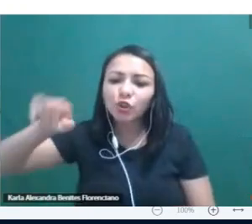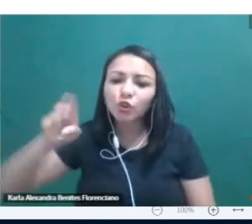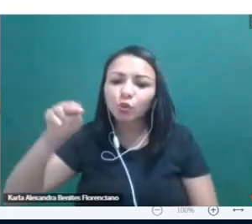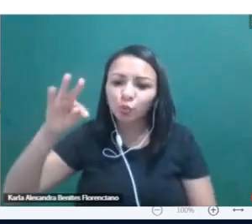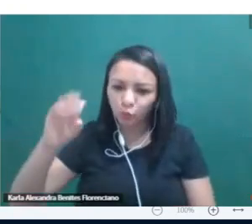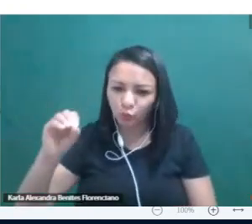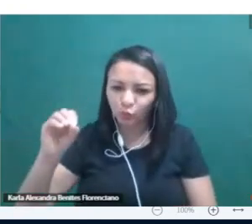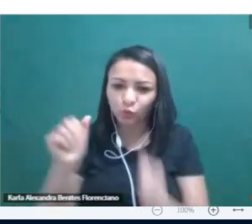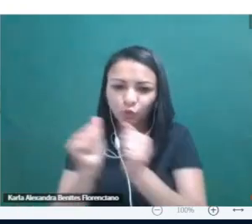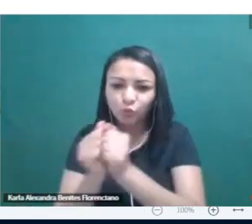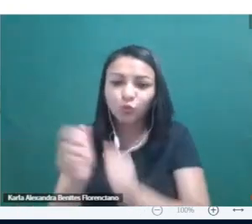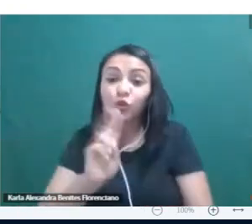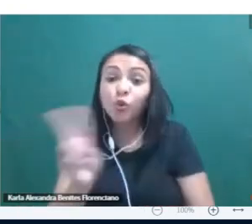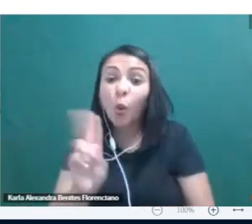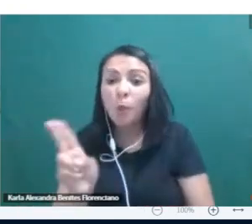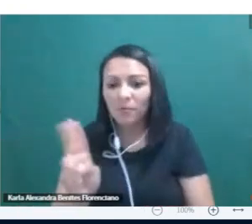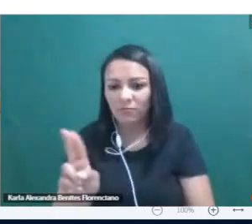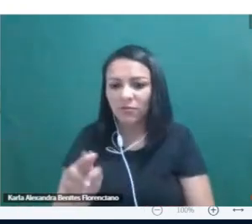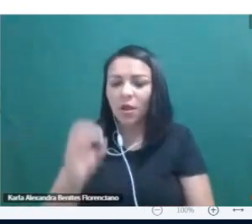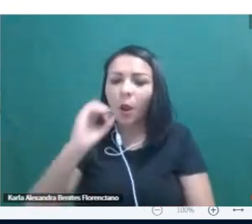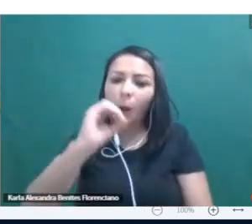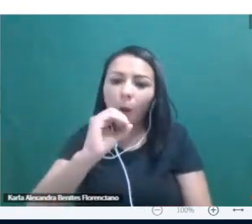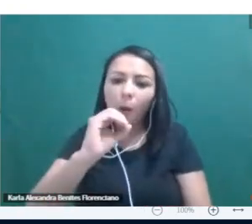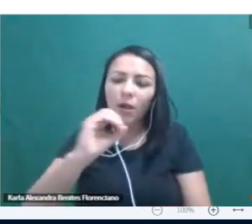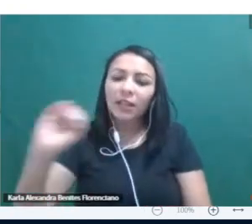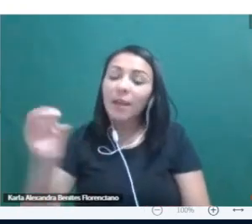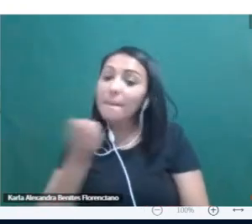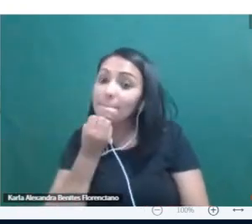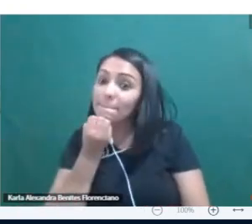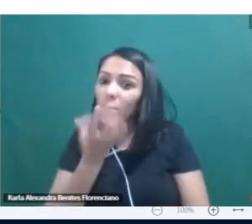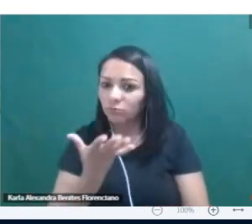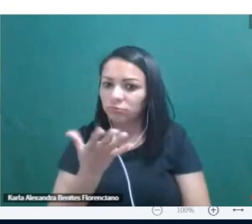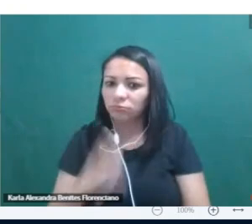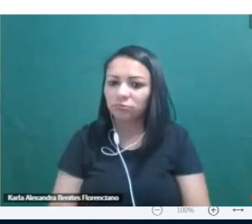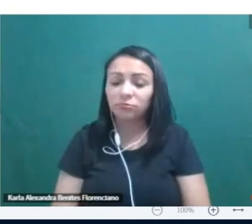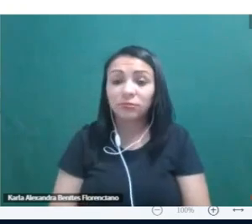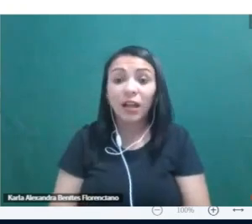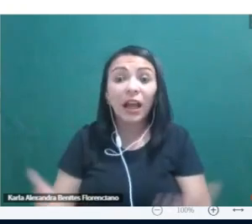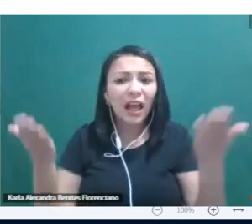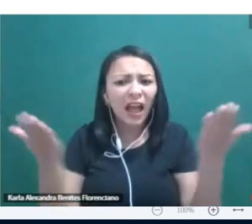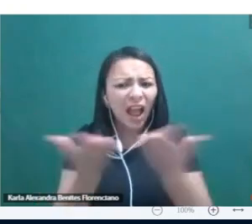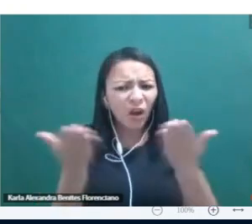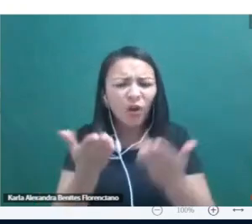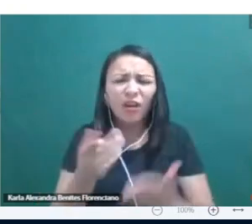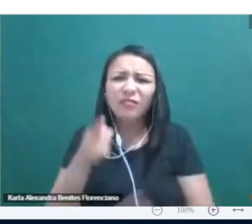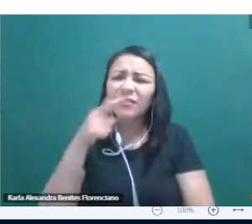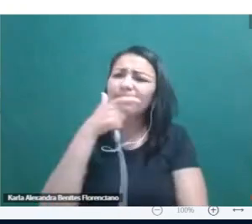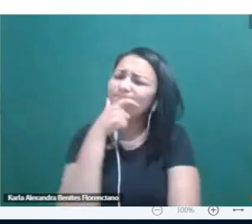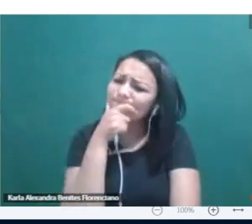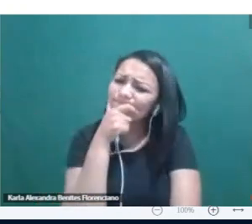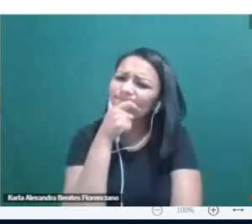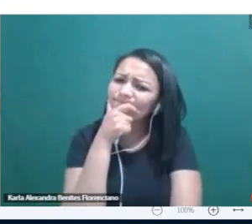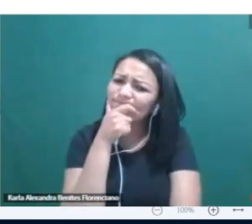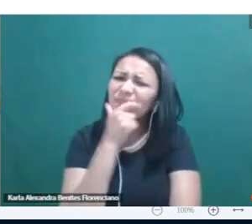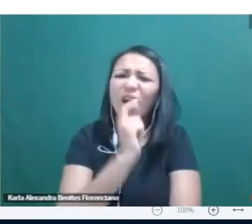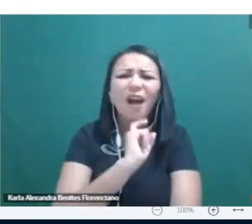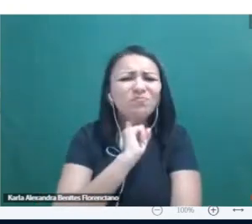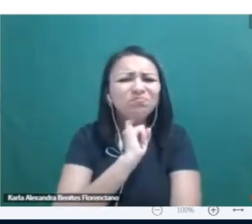e bom. Bom, agora você pode até fazer aquele tipo de dúvida,